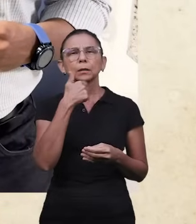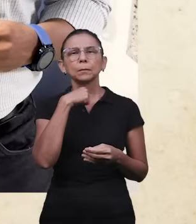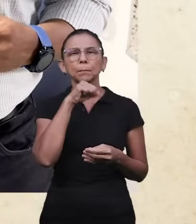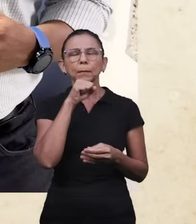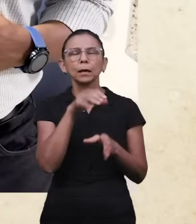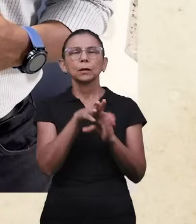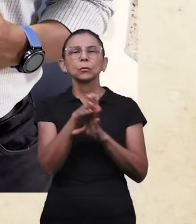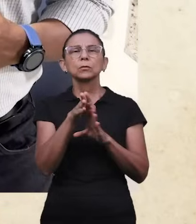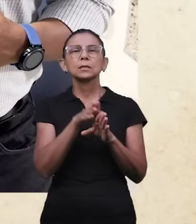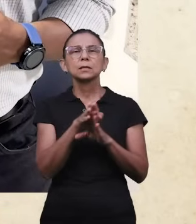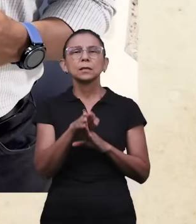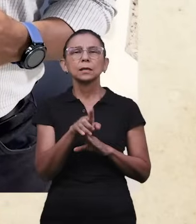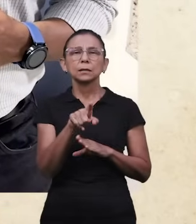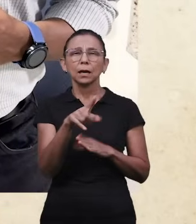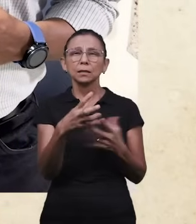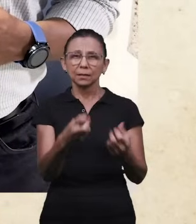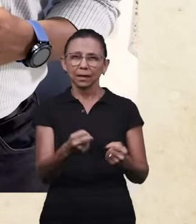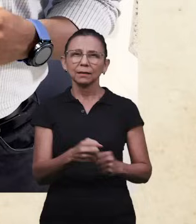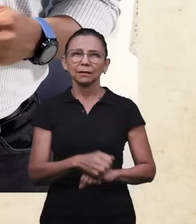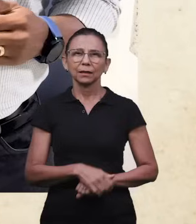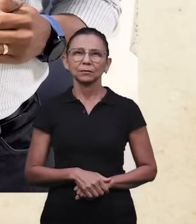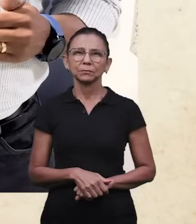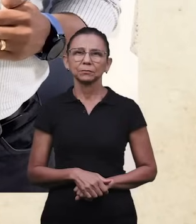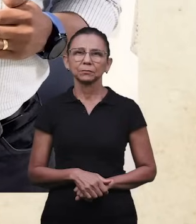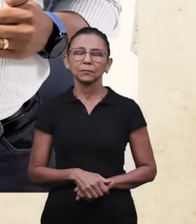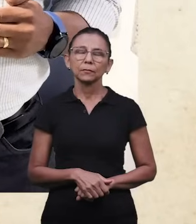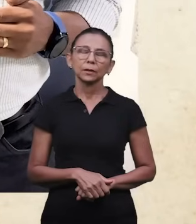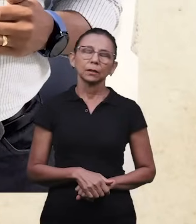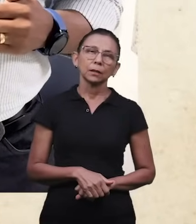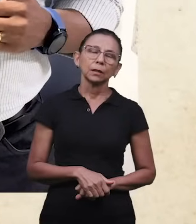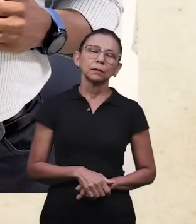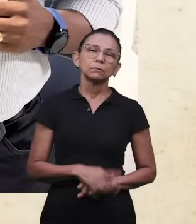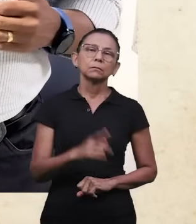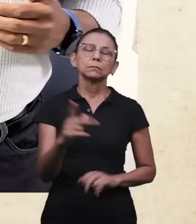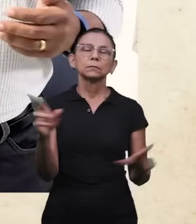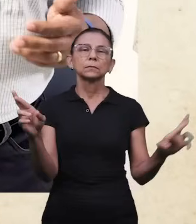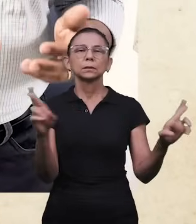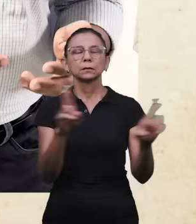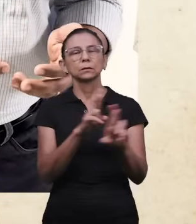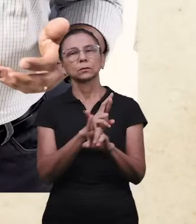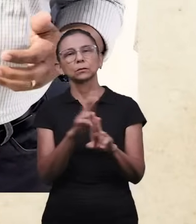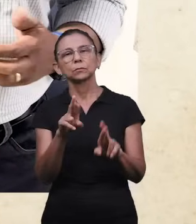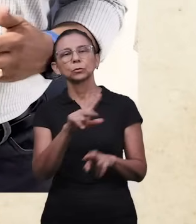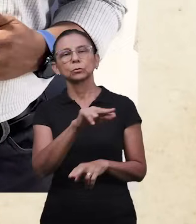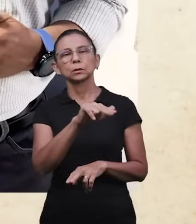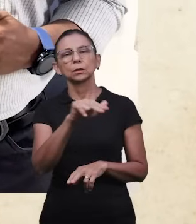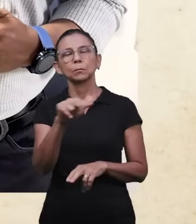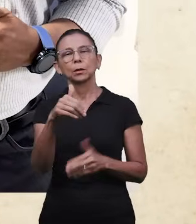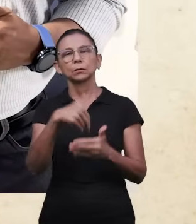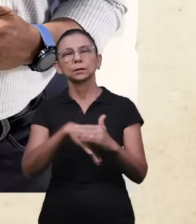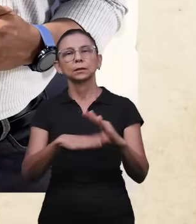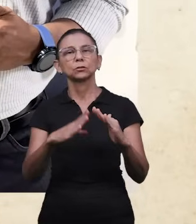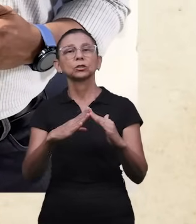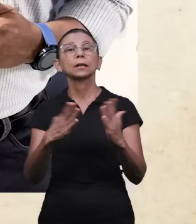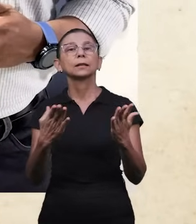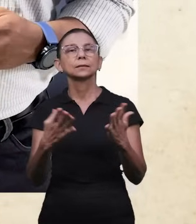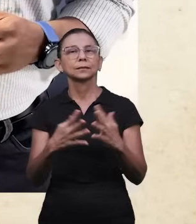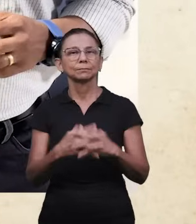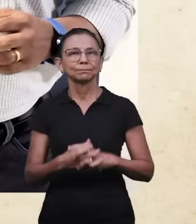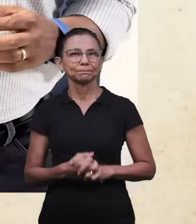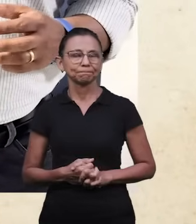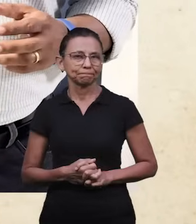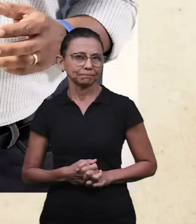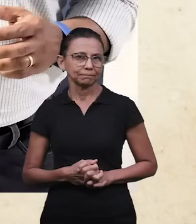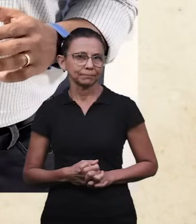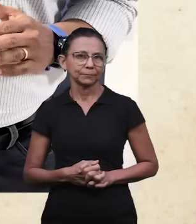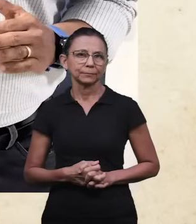seus pais, como é, na verdade, o seu relacionamento com os seus irmãos de casa. Então,